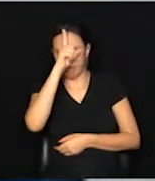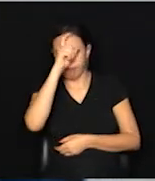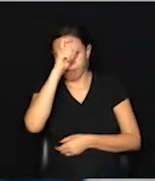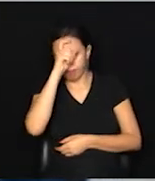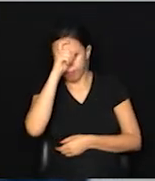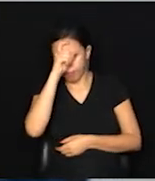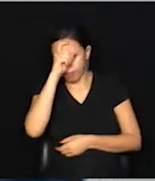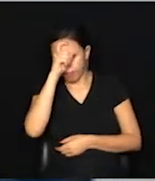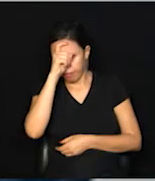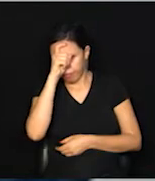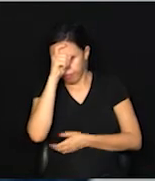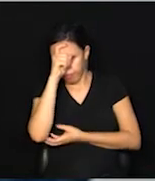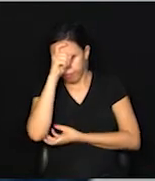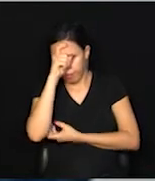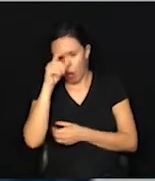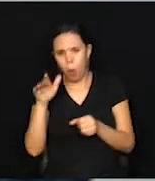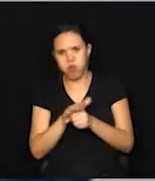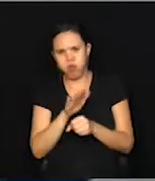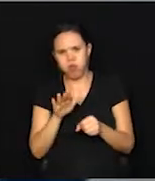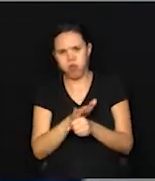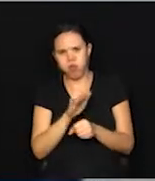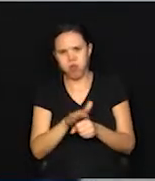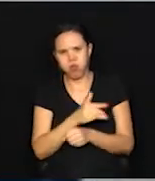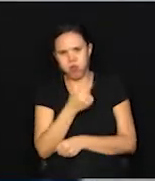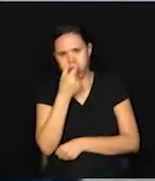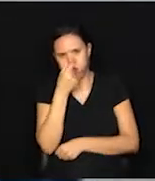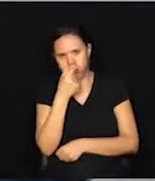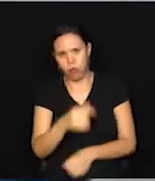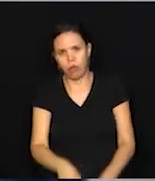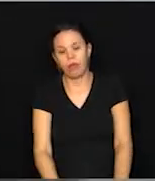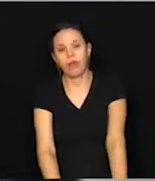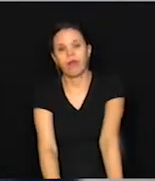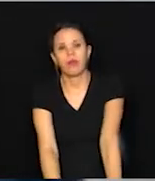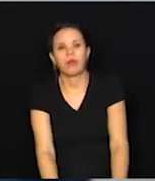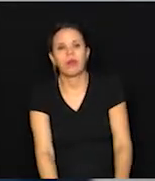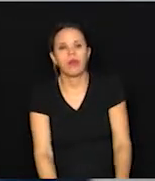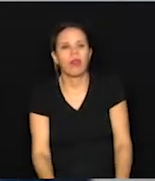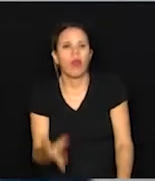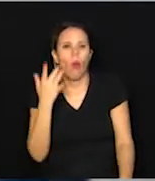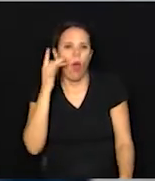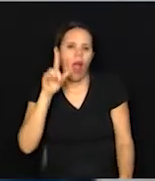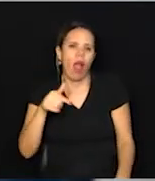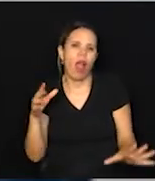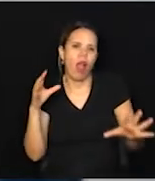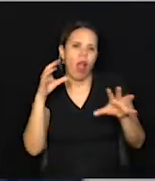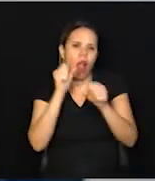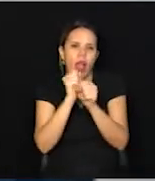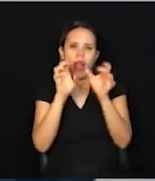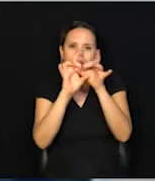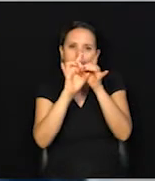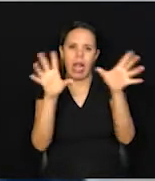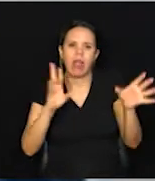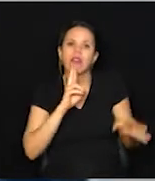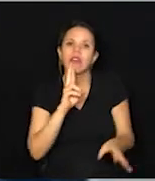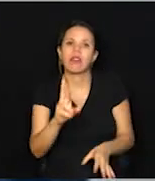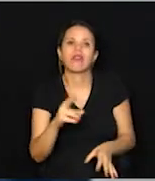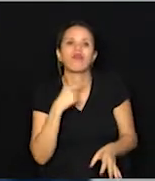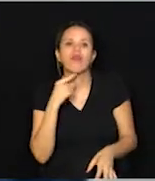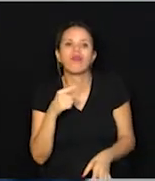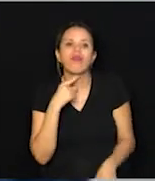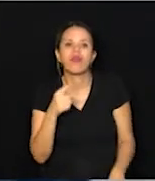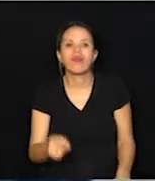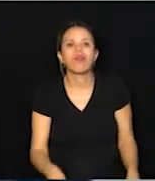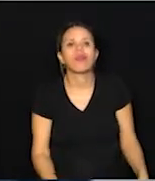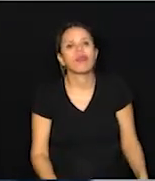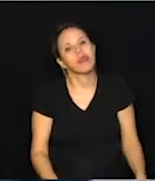os hospitais lotados ainda. Acho que é um apanhado grosso, eu fico mais à disposição para responder alguma pergunta.